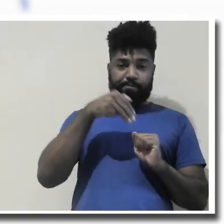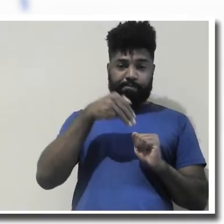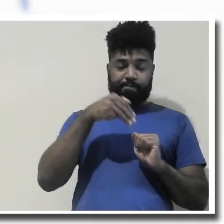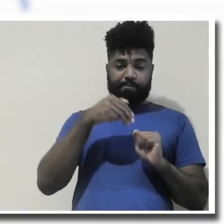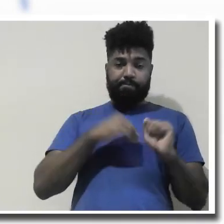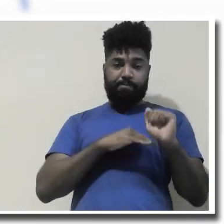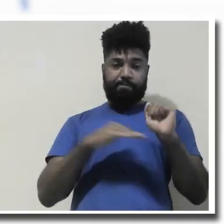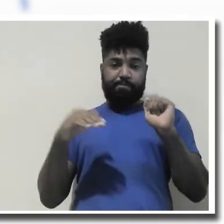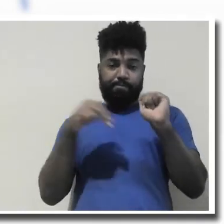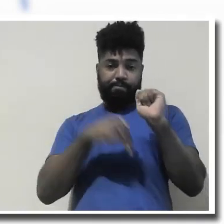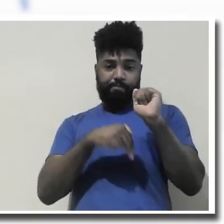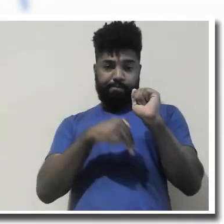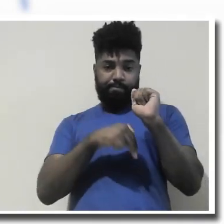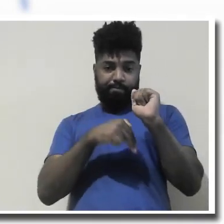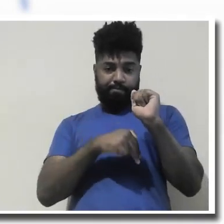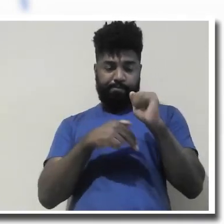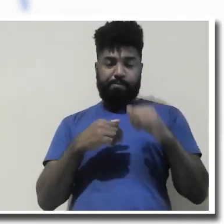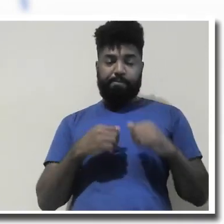N.